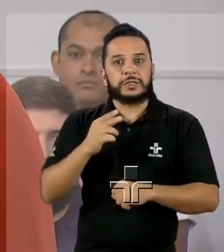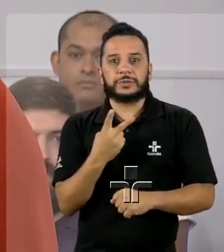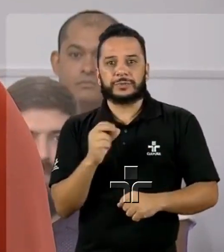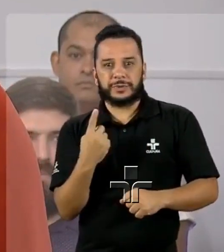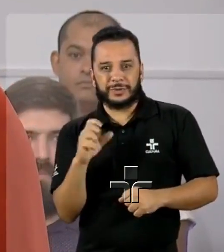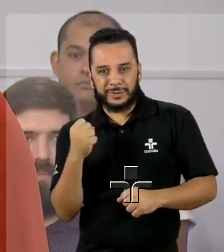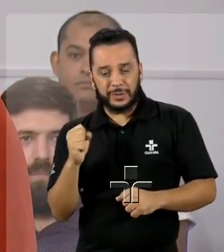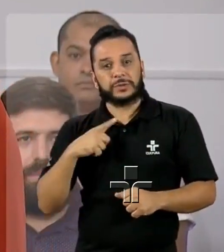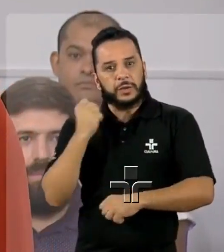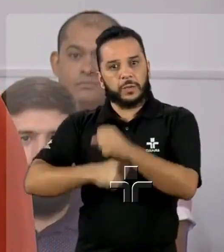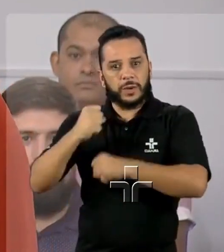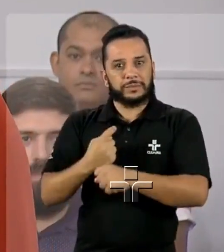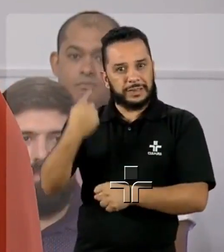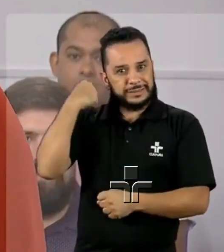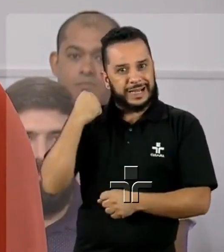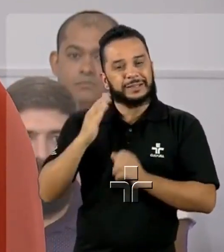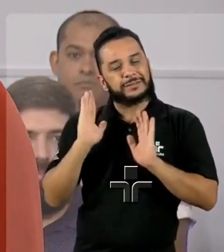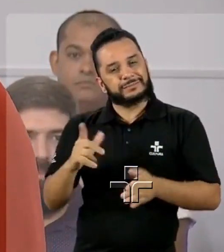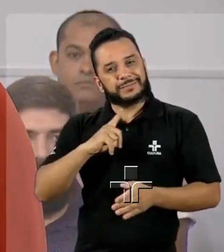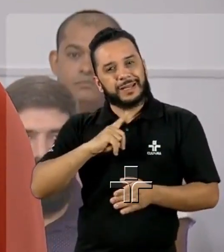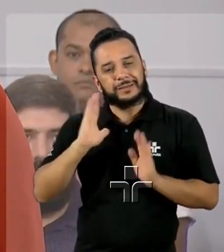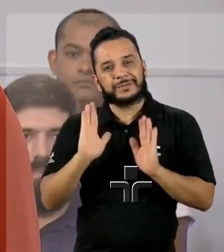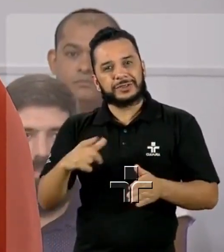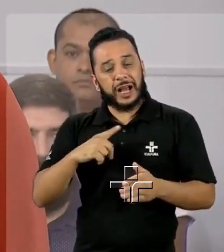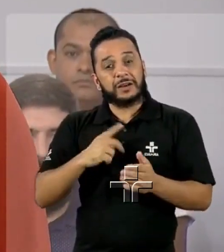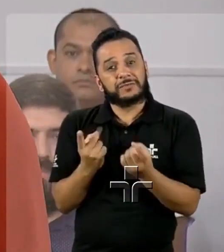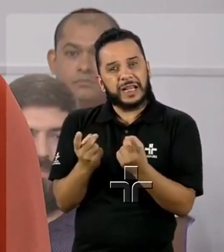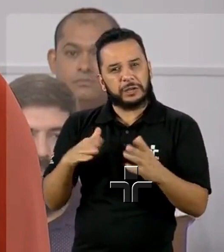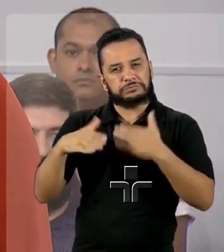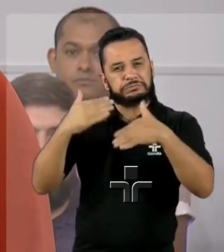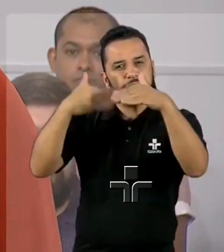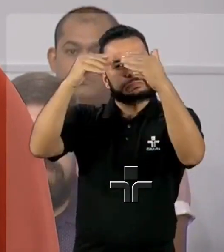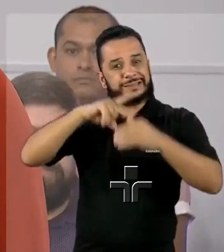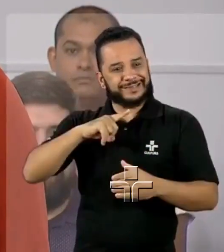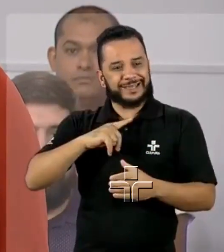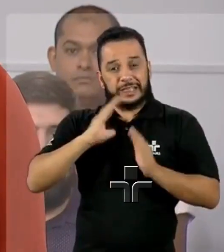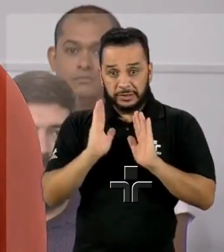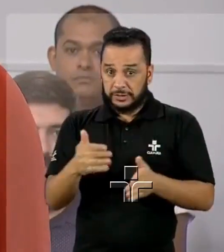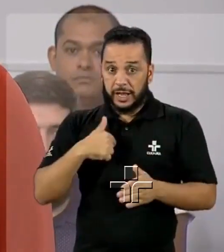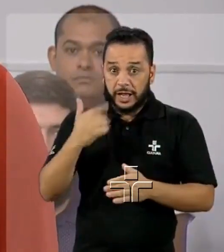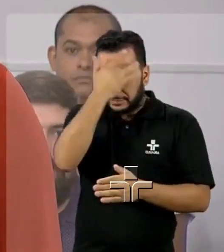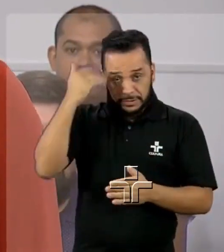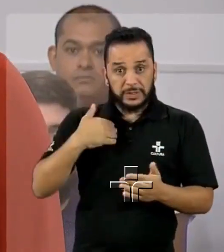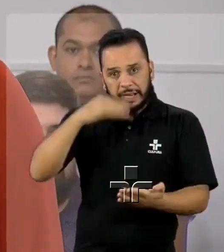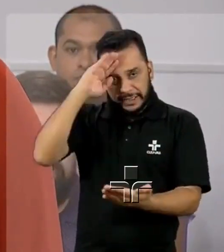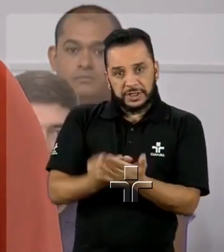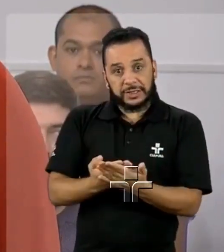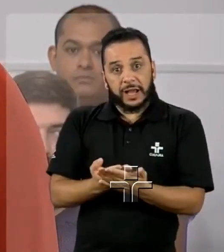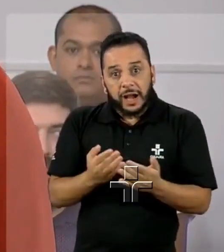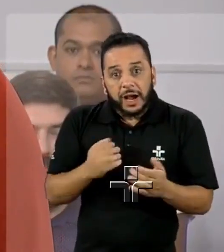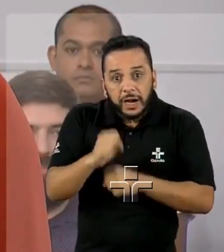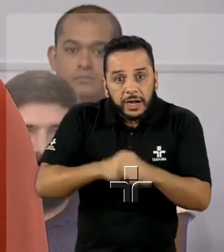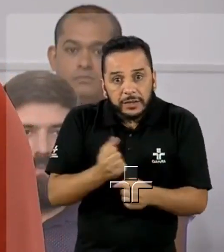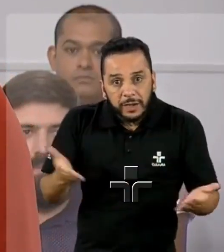os índices também superaram as expectativas do mercado editorial. Com isso, o setor está otimista para esse ano. Esse foi o